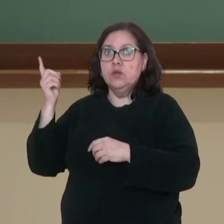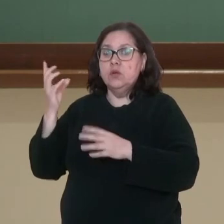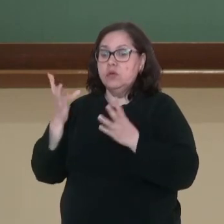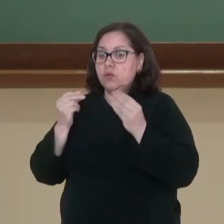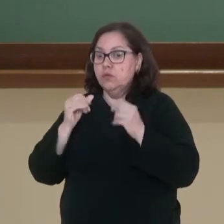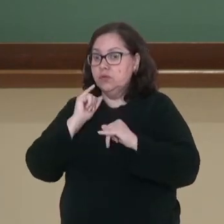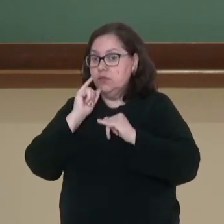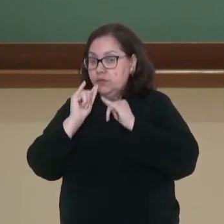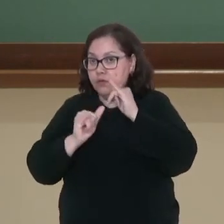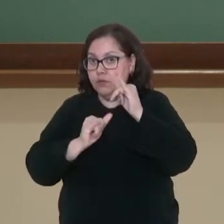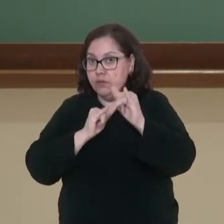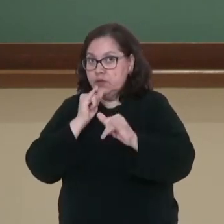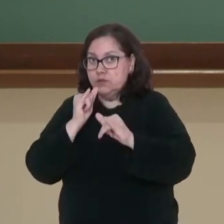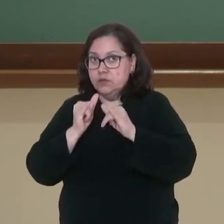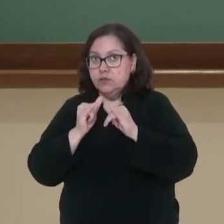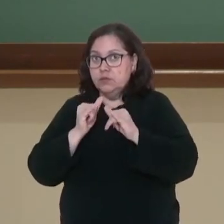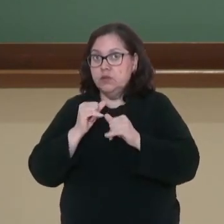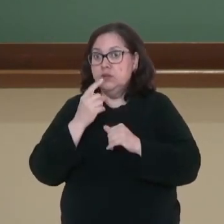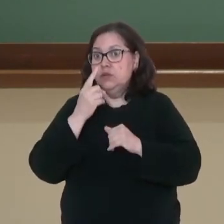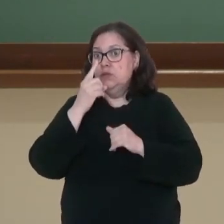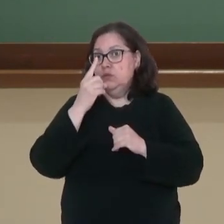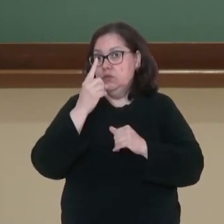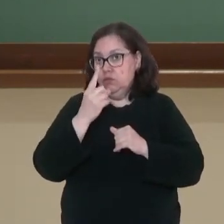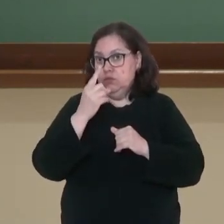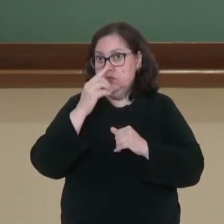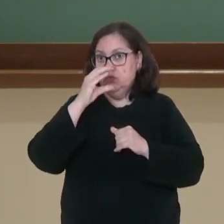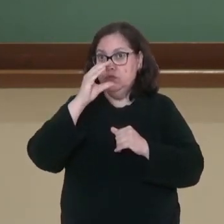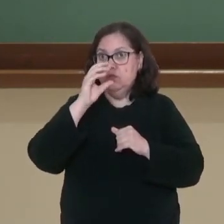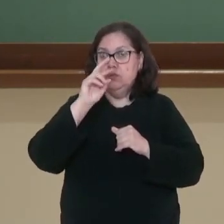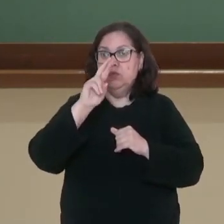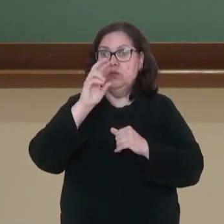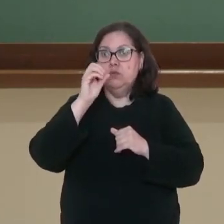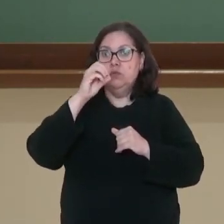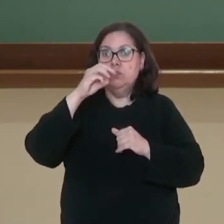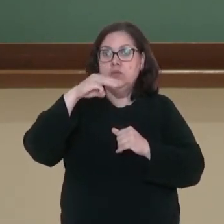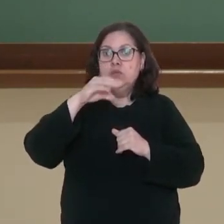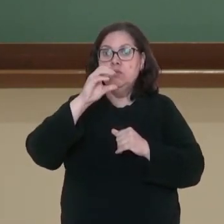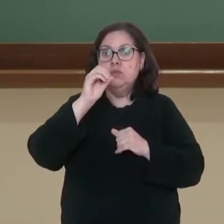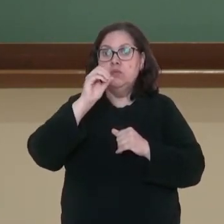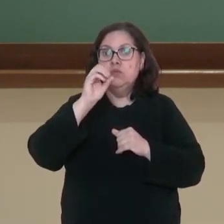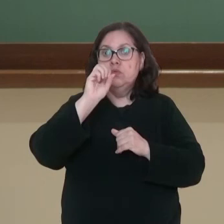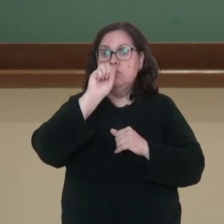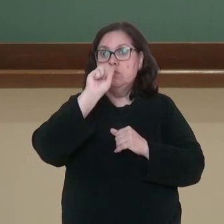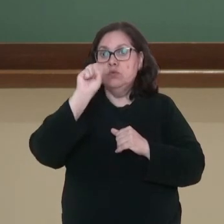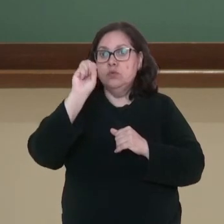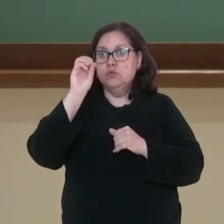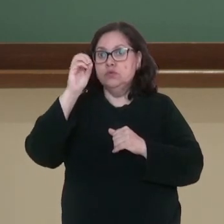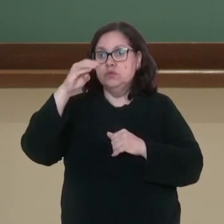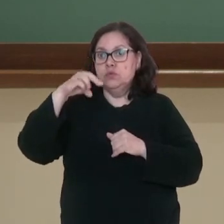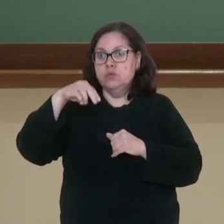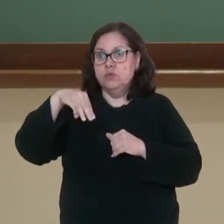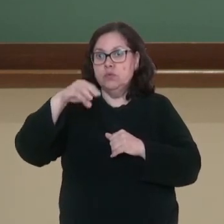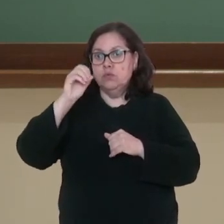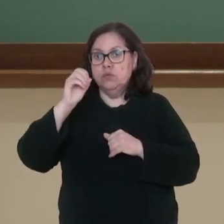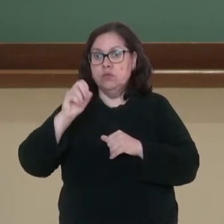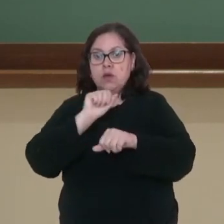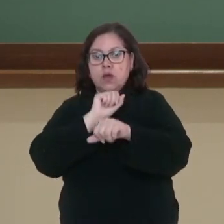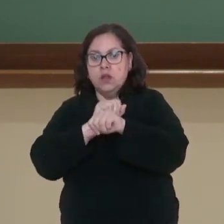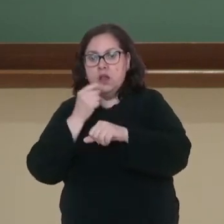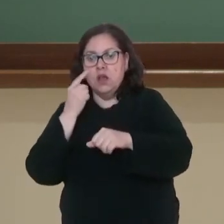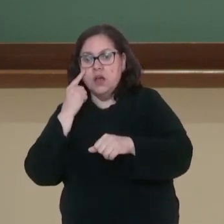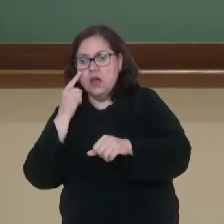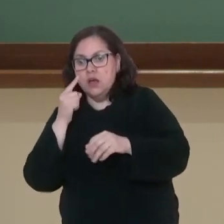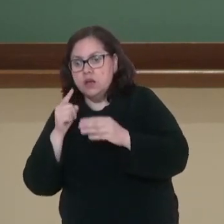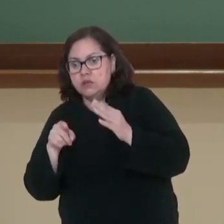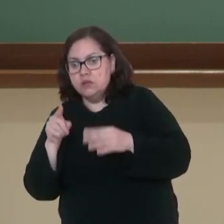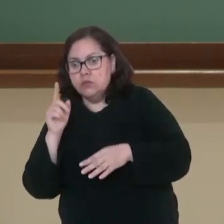de informação. Esse é o cromossomo 1, tá? Depois você pode ver isso aqui, parar essa aula, analisar, ou também entrar